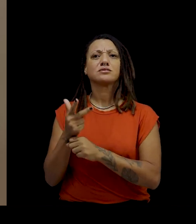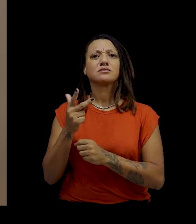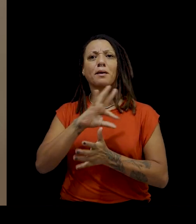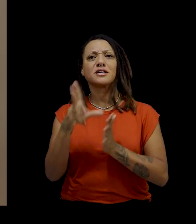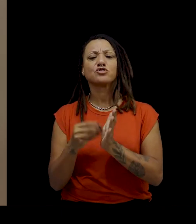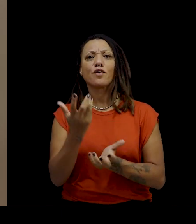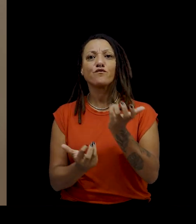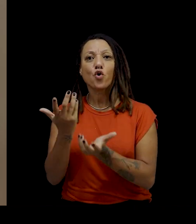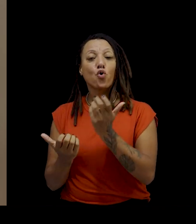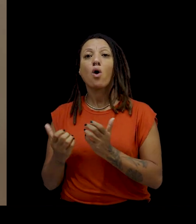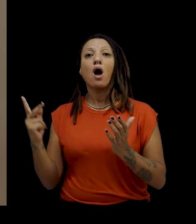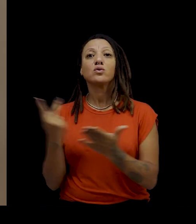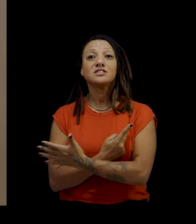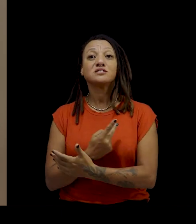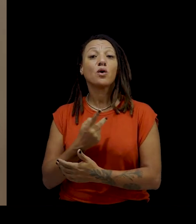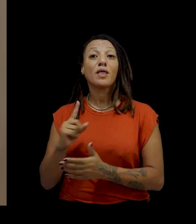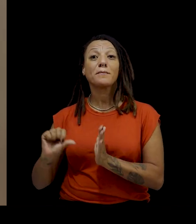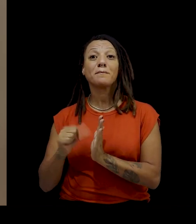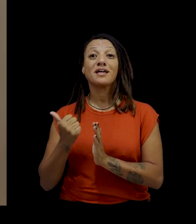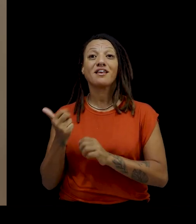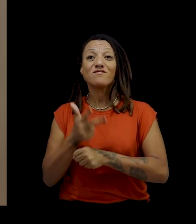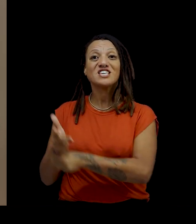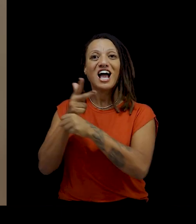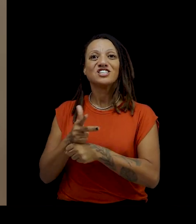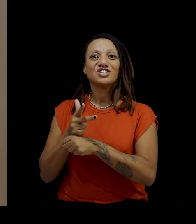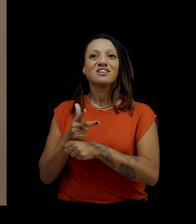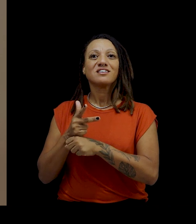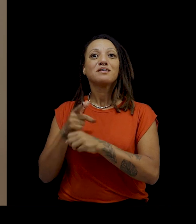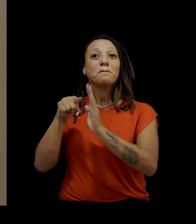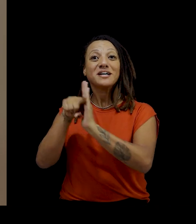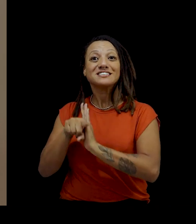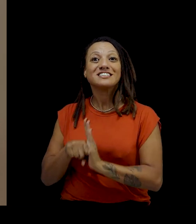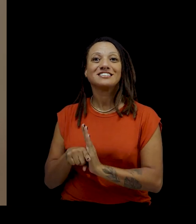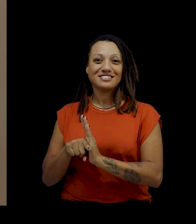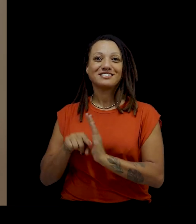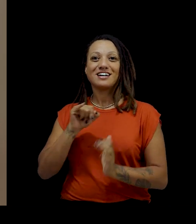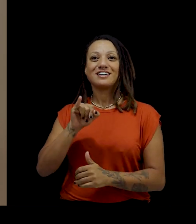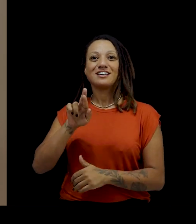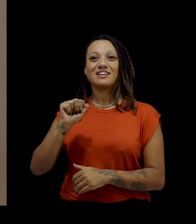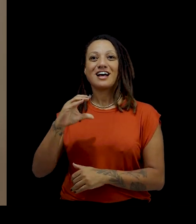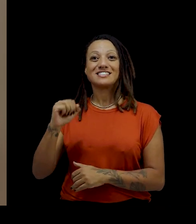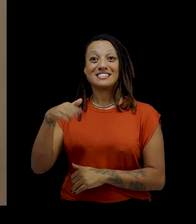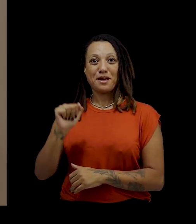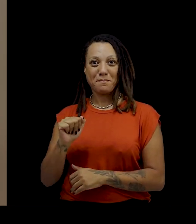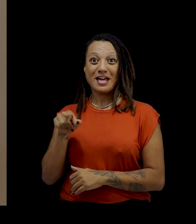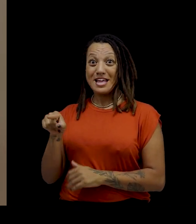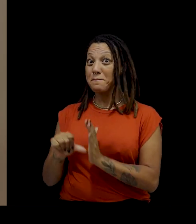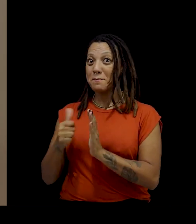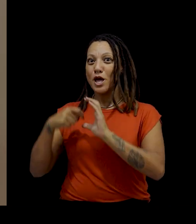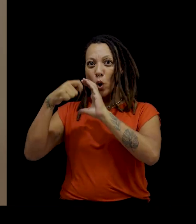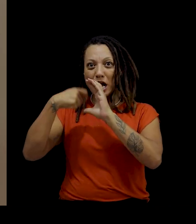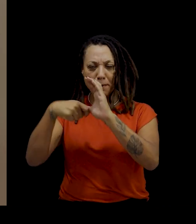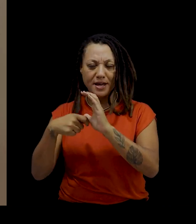quando ele foi fazer a primeira viagem de pesquisa para filmar o Iracema. Ele era câmera antes, ele nunca